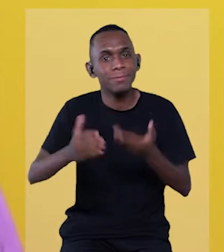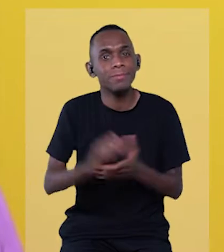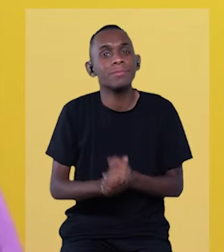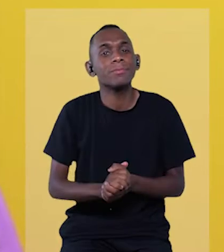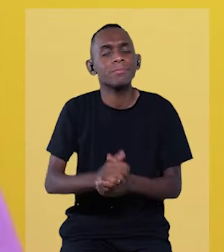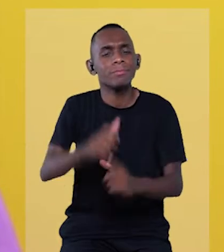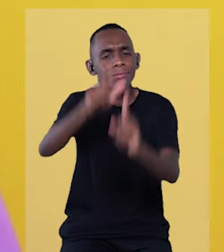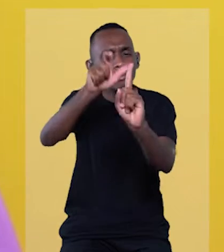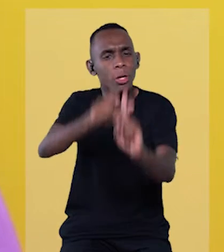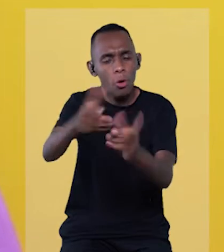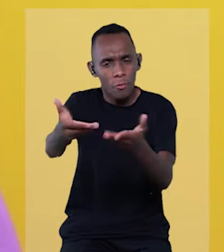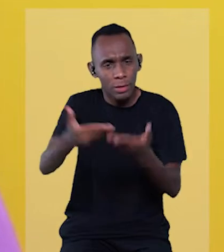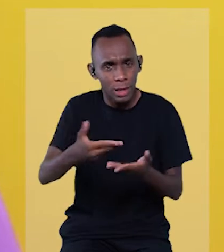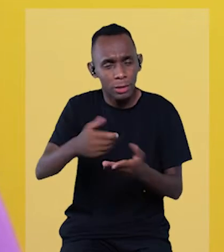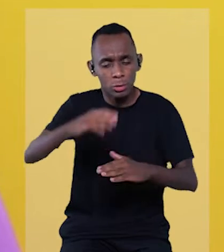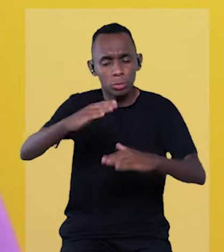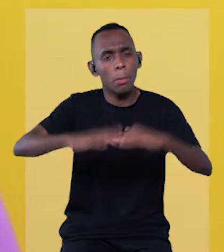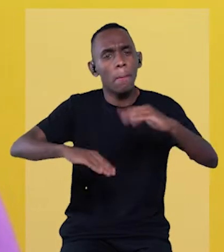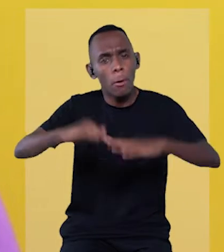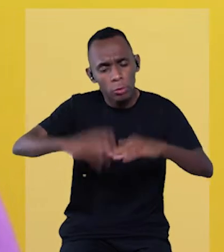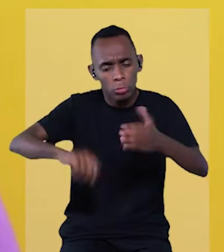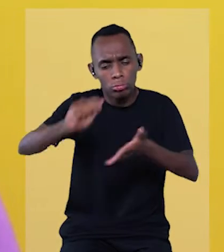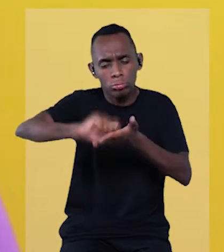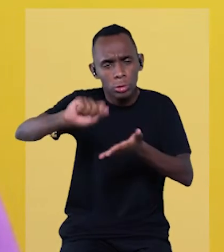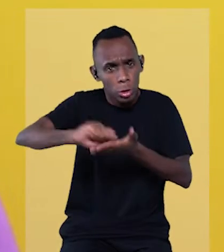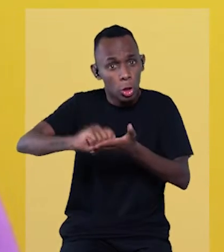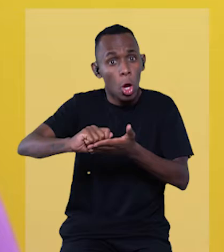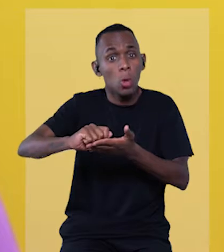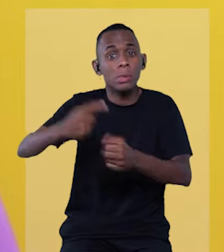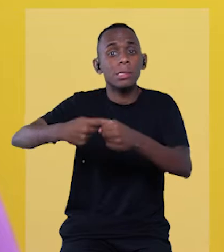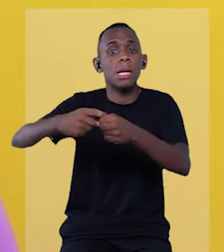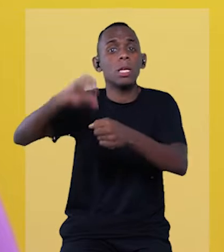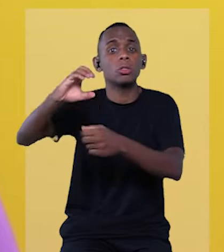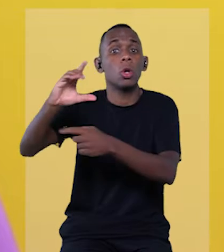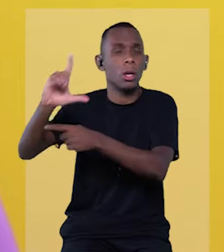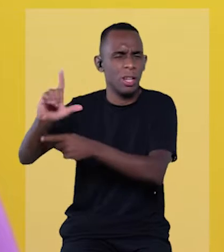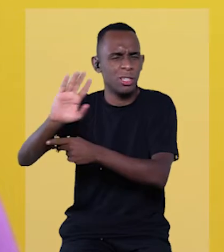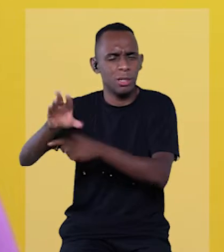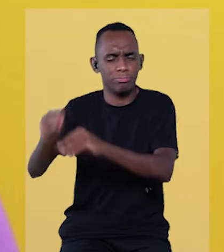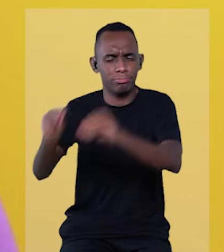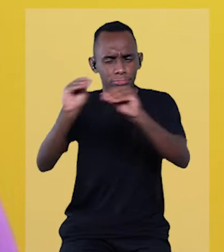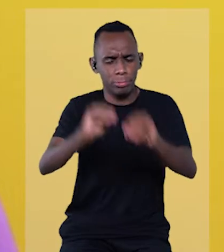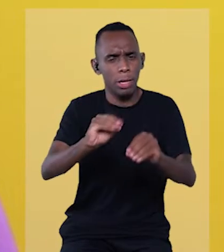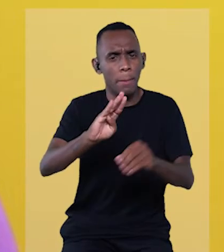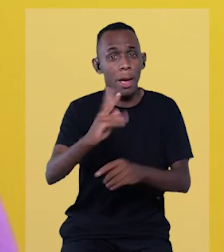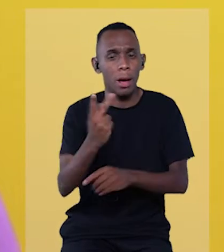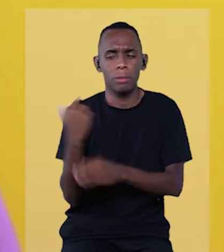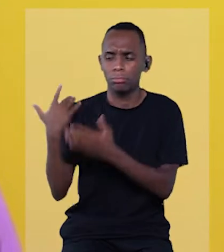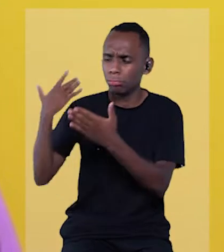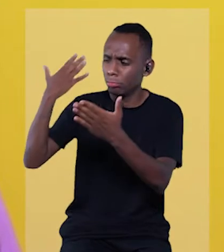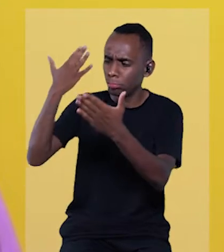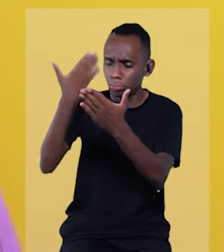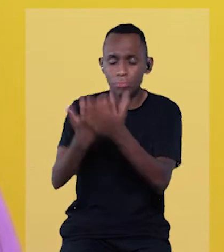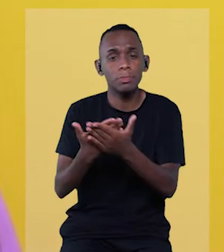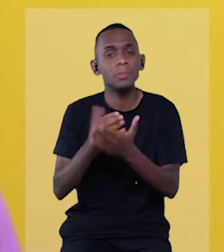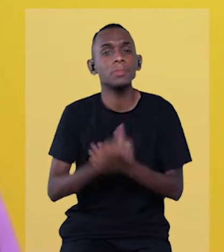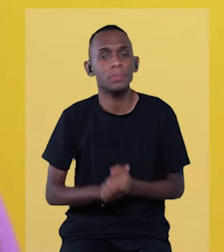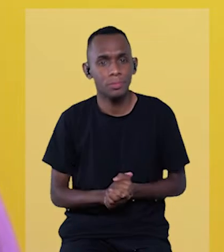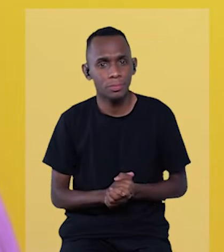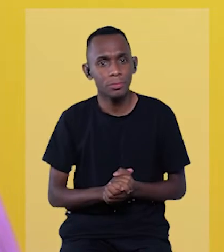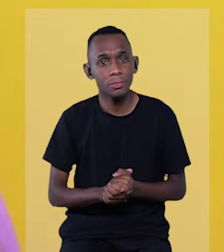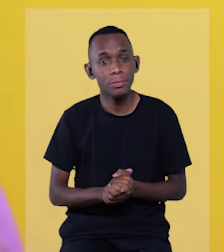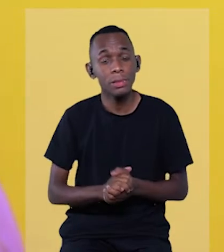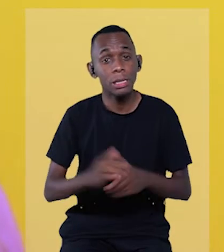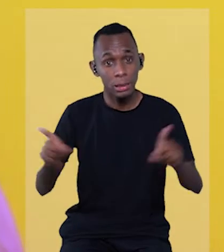com um escritor de Lafayette, mas que mora em Belo Horizonte há muitos anos, Loura Aidan.